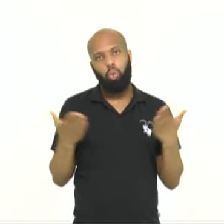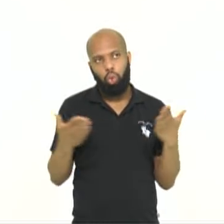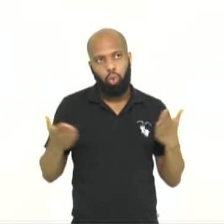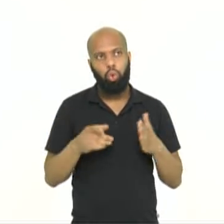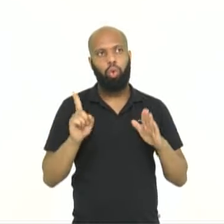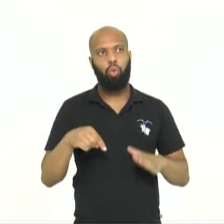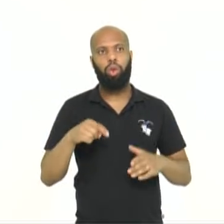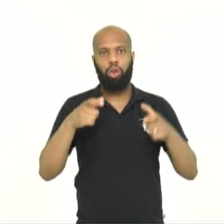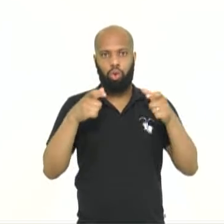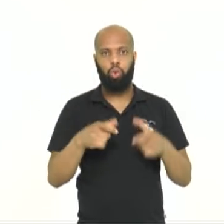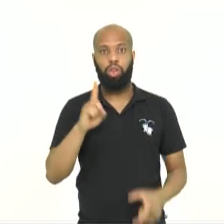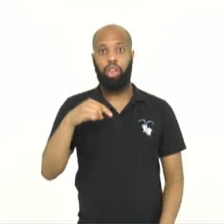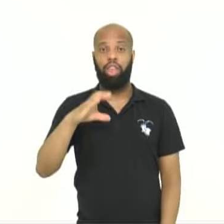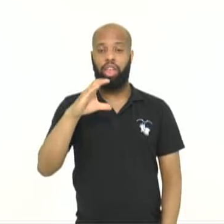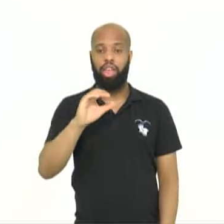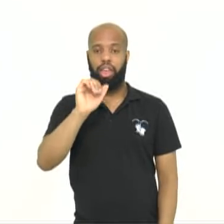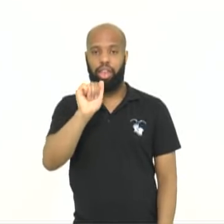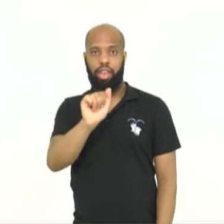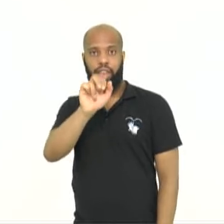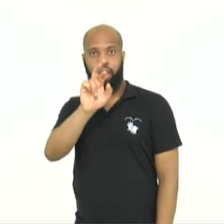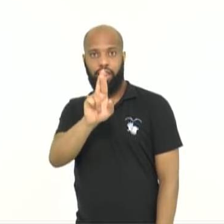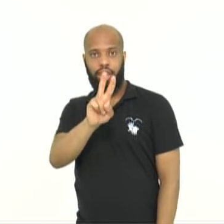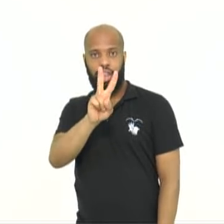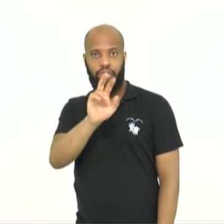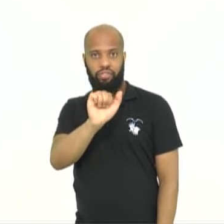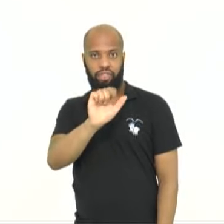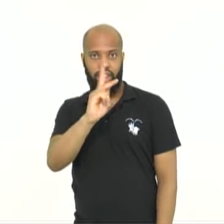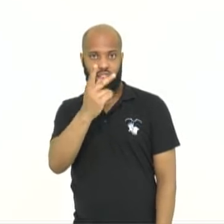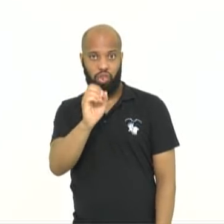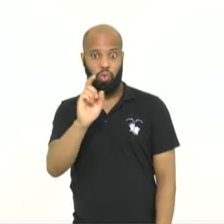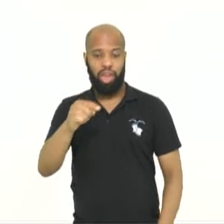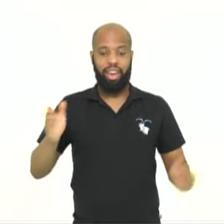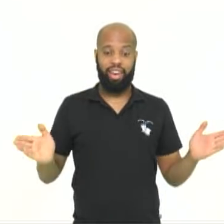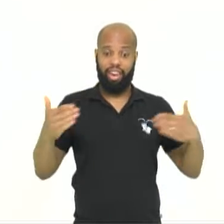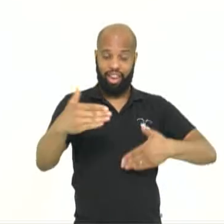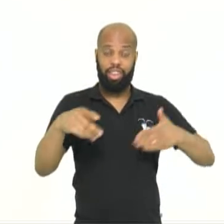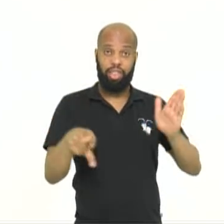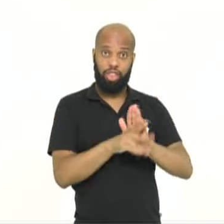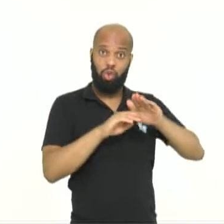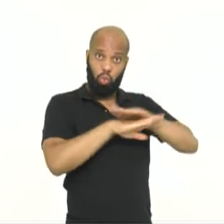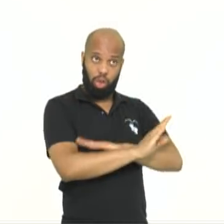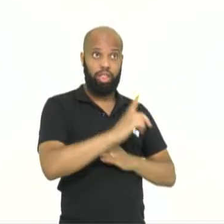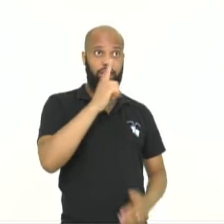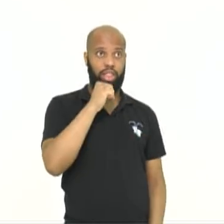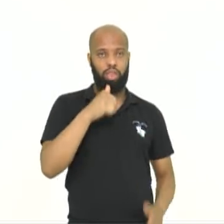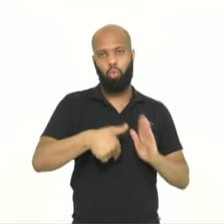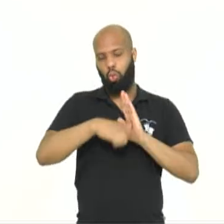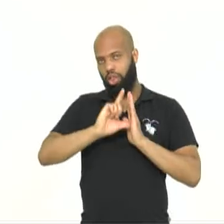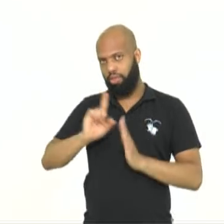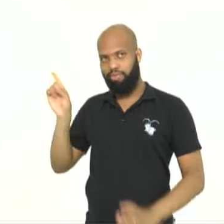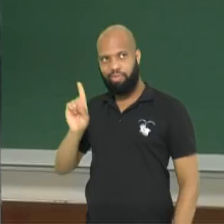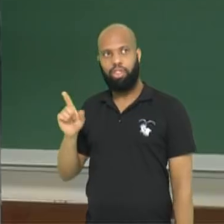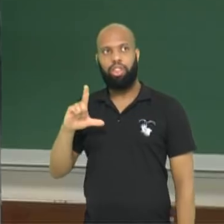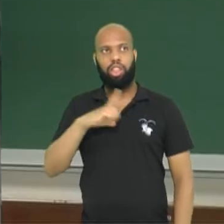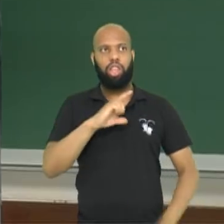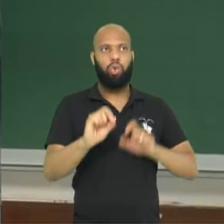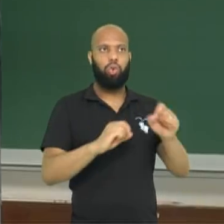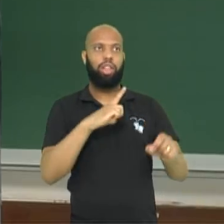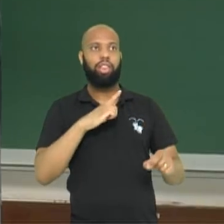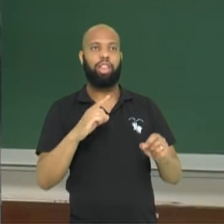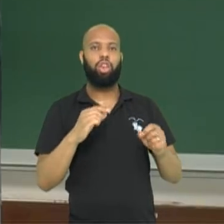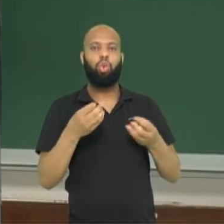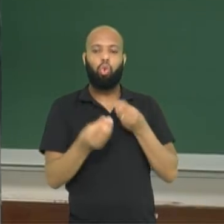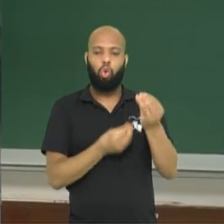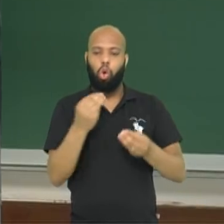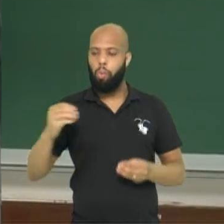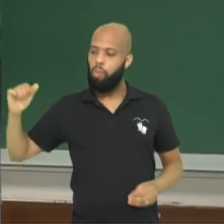aqui é o reservatório do Carvalho, é a maior caixa d'água, a mini represa, vamos chamar assim. Aqui nós temos o encontro das